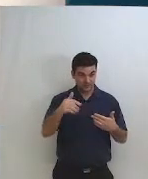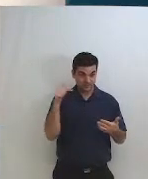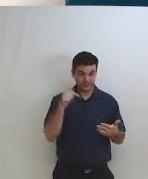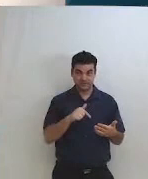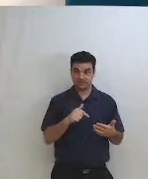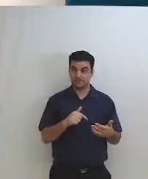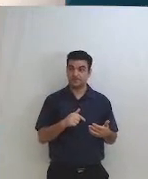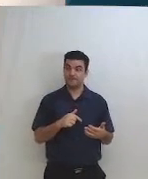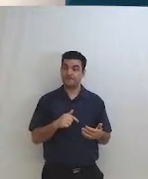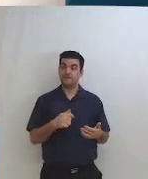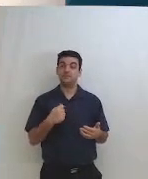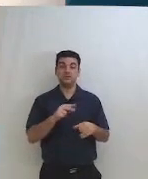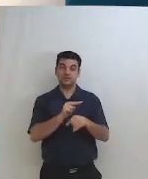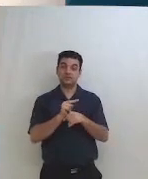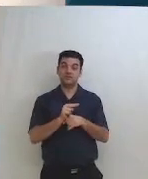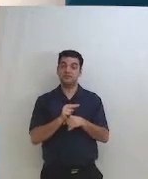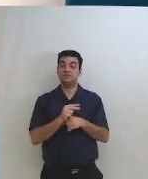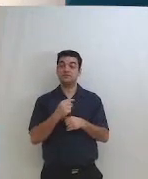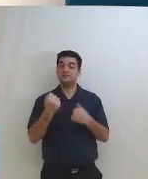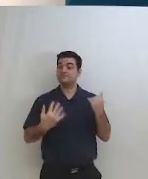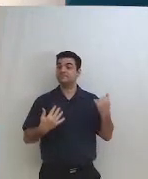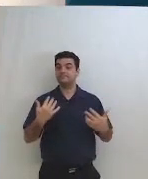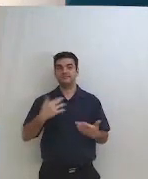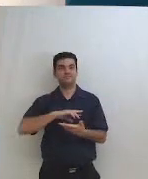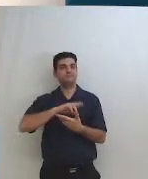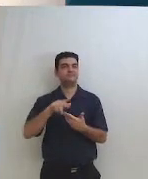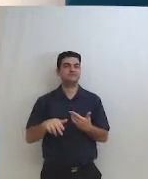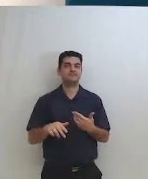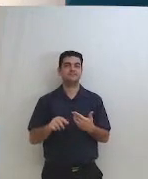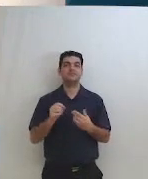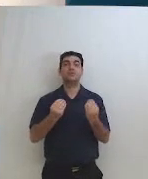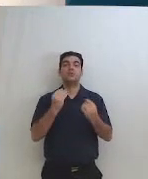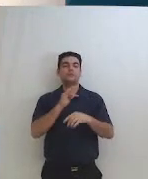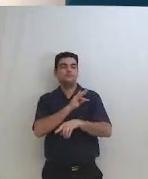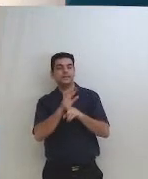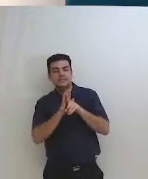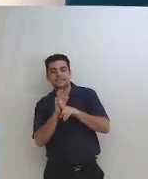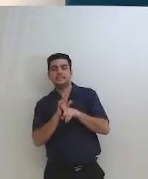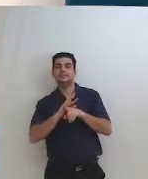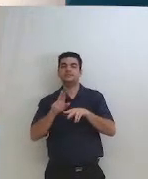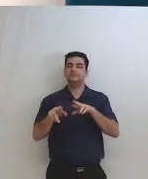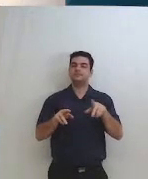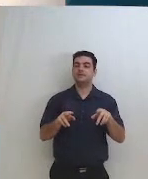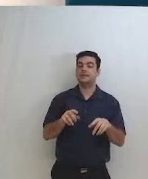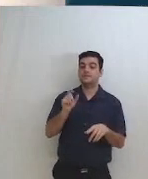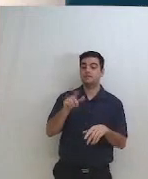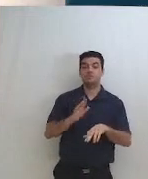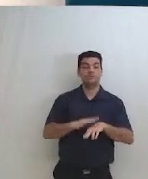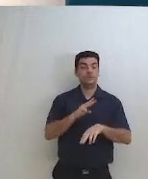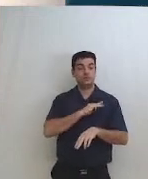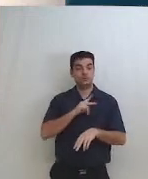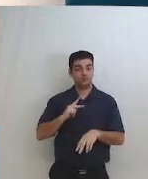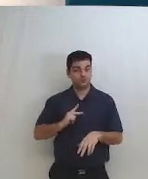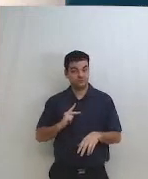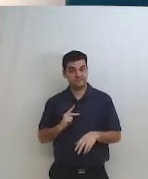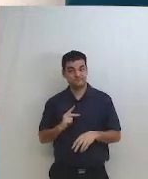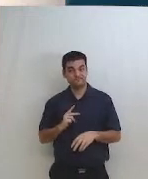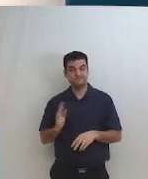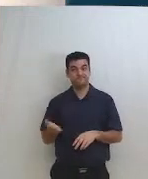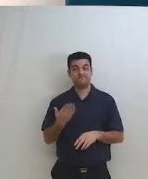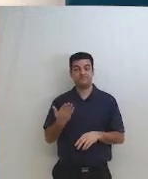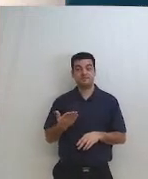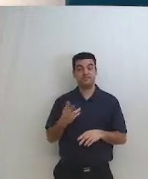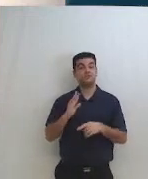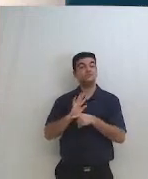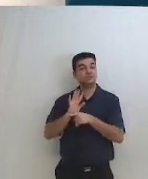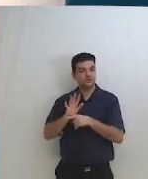defesa traz várias questões da perícia, que foi feita, inclusive, a pedido do próprio Ministério Público no vídeo